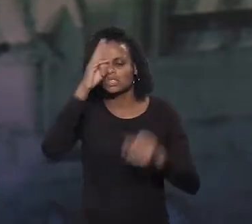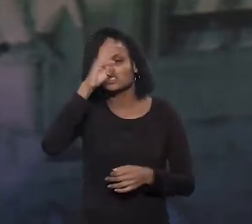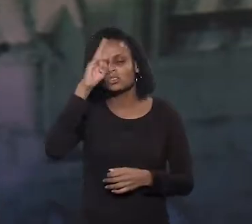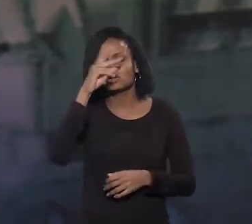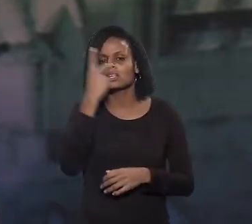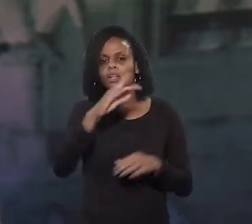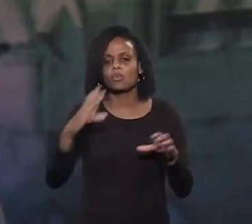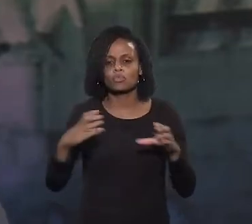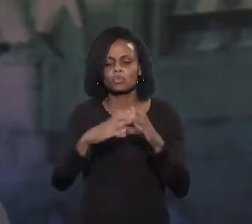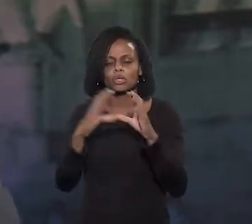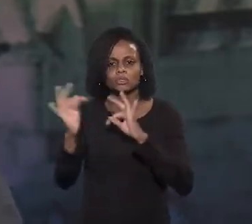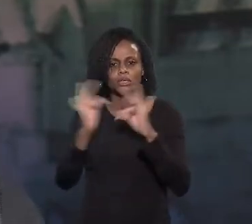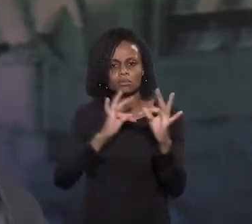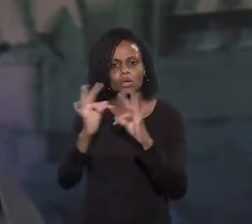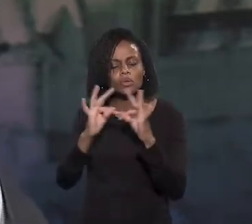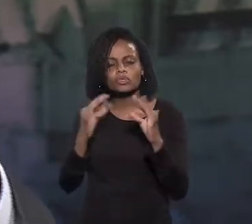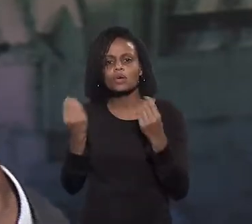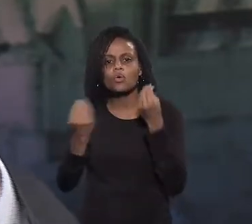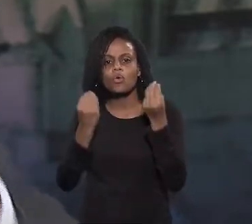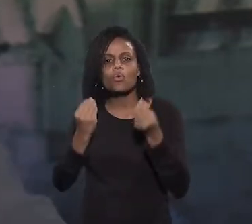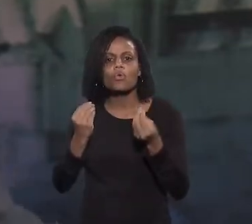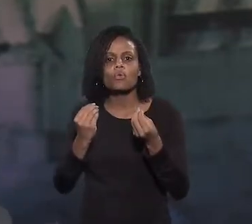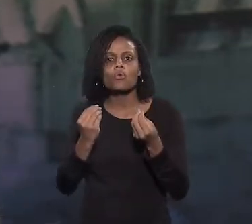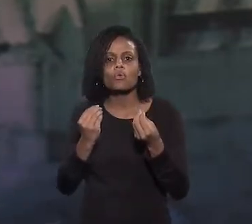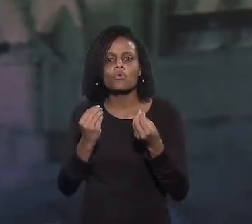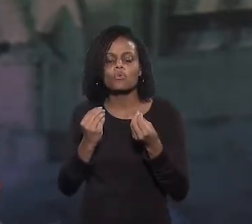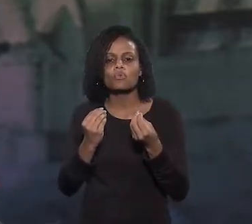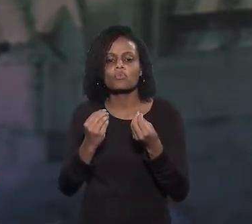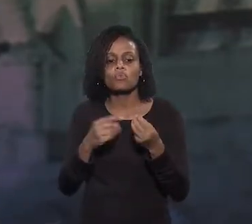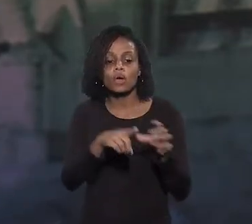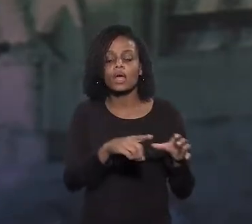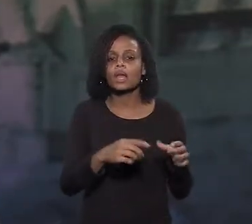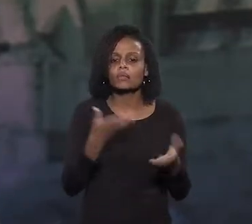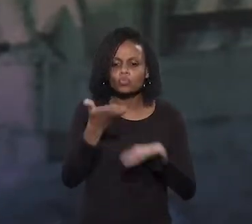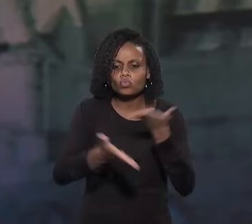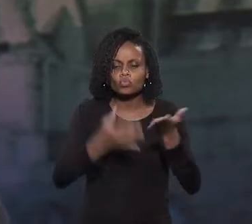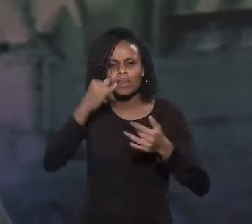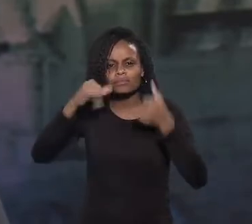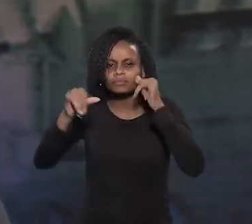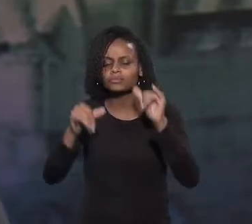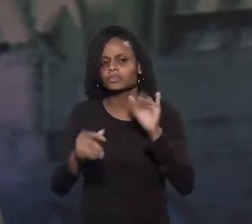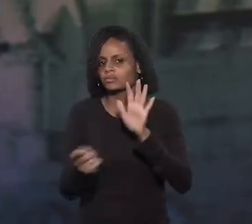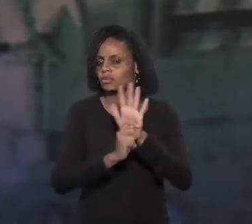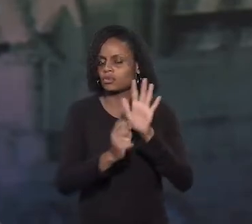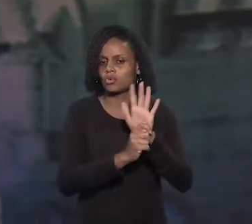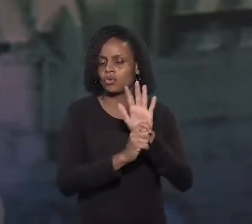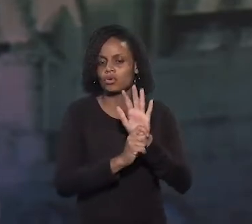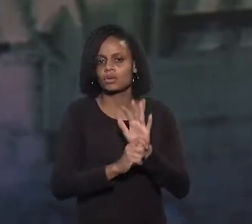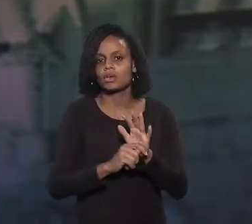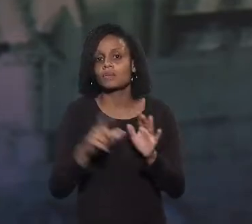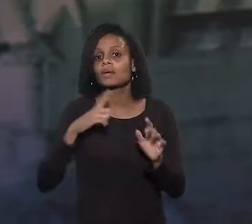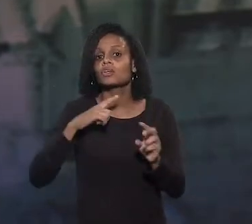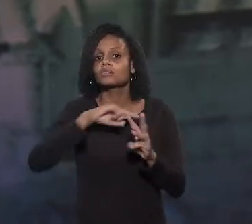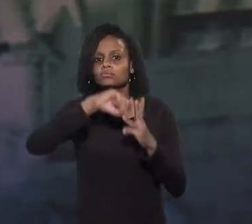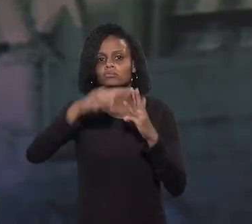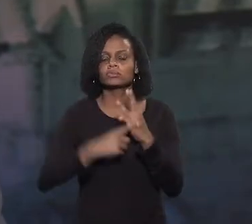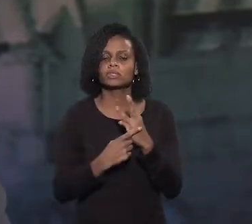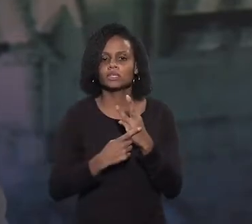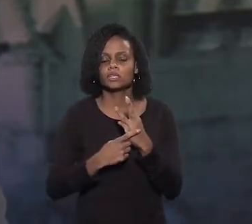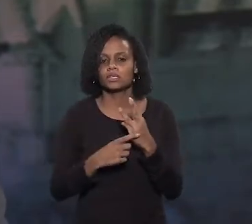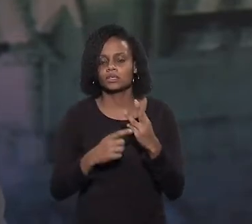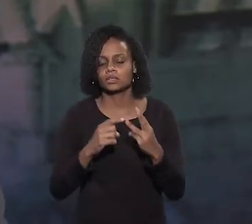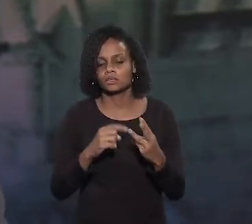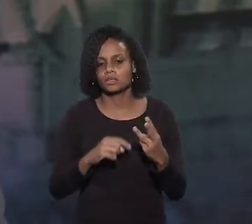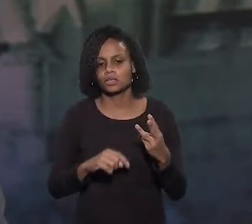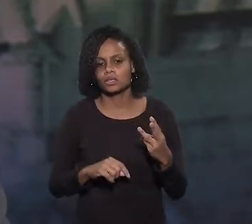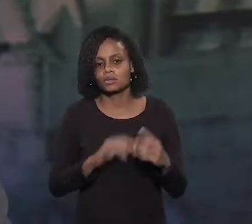das comunidades, a visão que as comunidades têm da política de combate às drogas, mas mais do que isso, né, nós temos um tripé para enfrentar,